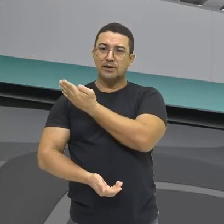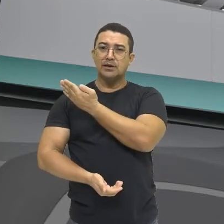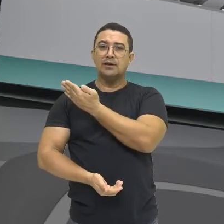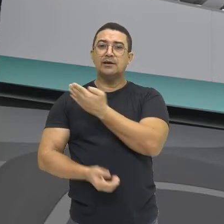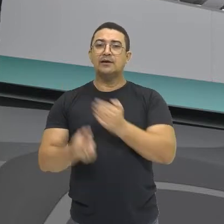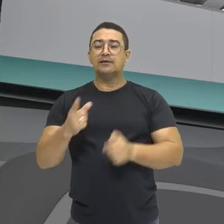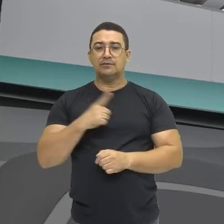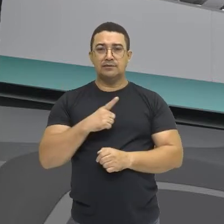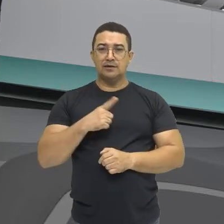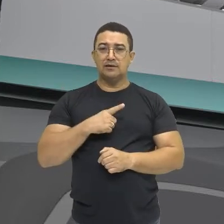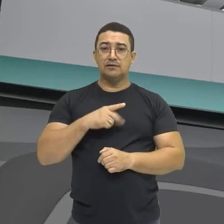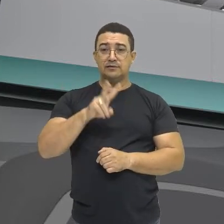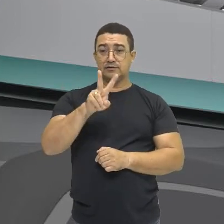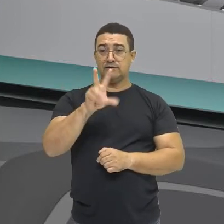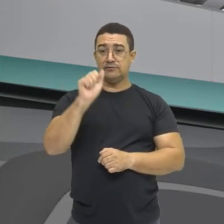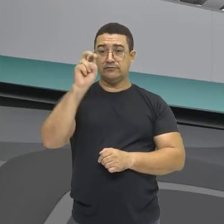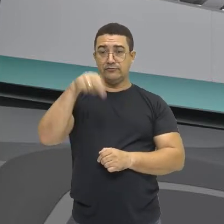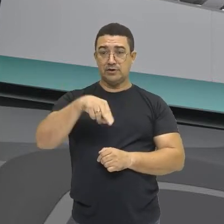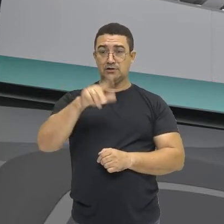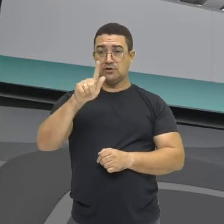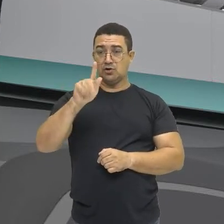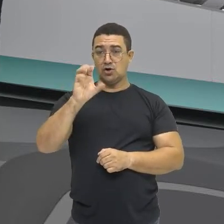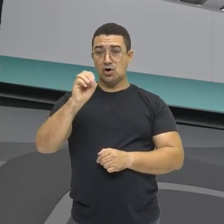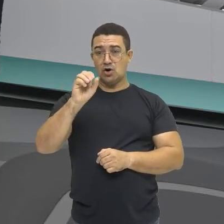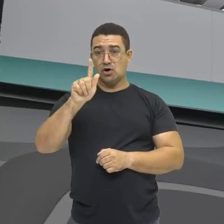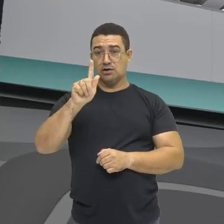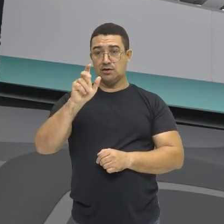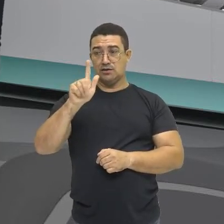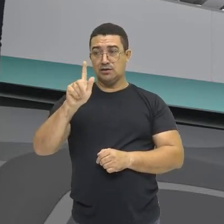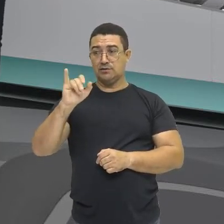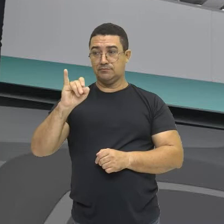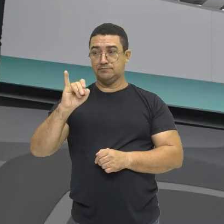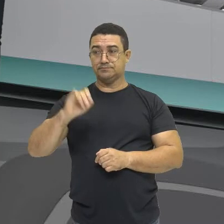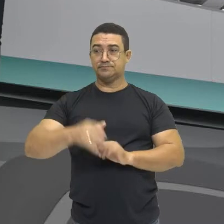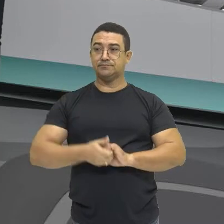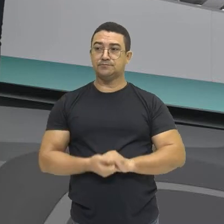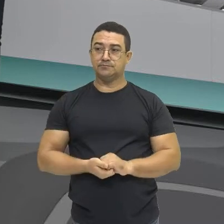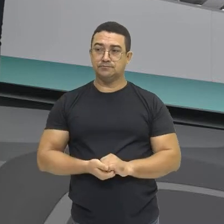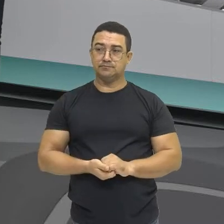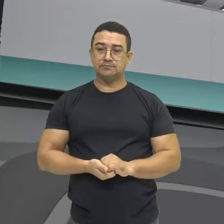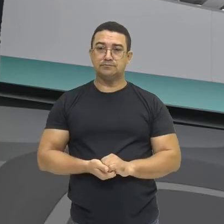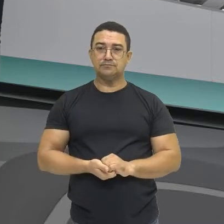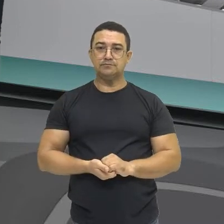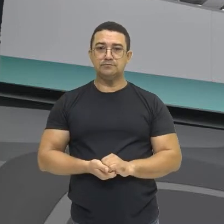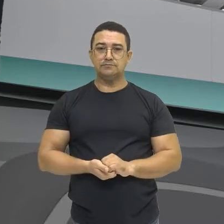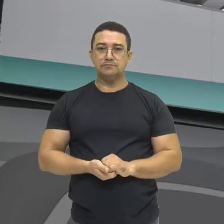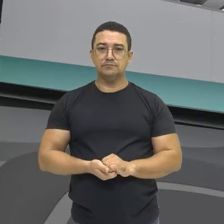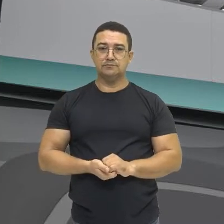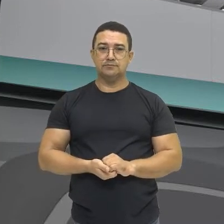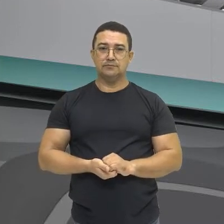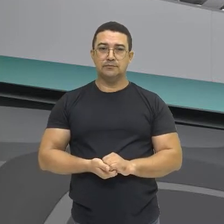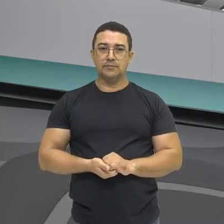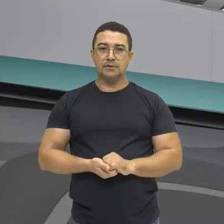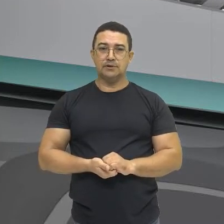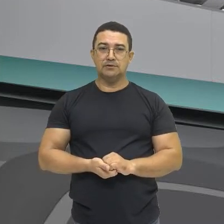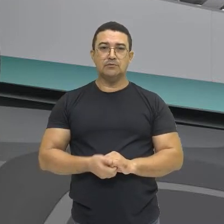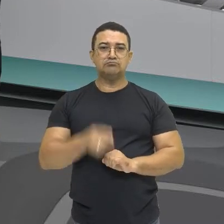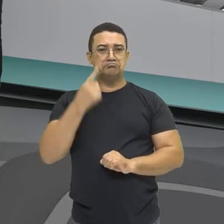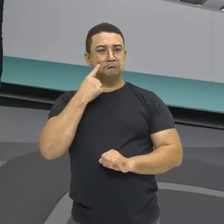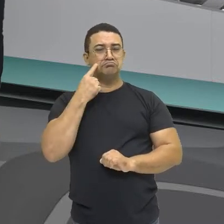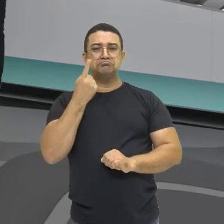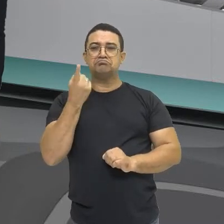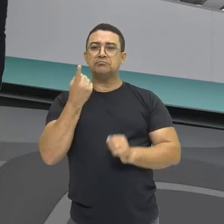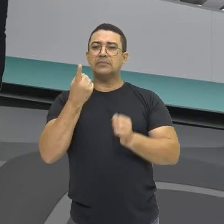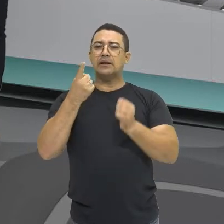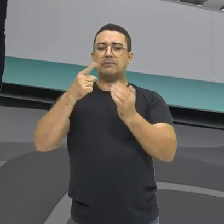do Van Gogh, né? Que é o quarto. Então a questão das pinturas, elas são muito carregadas. As tintas é como se